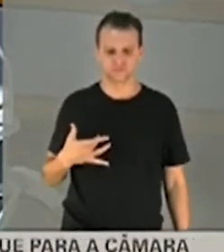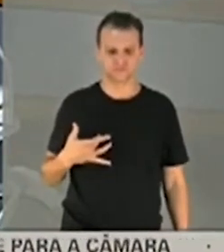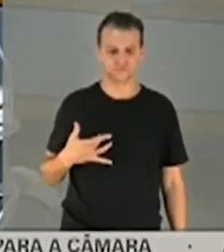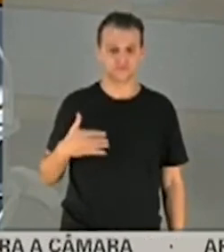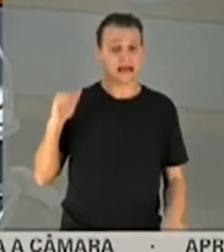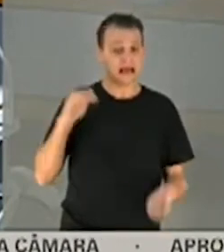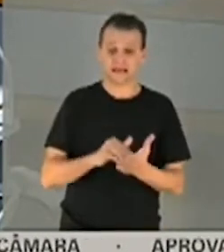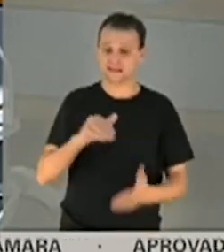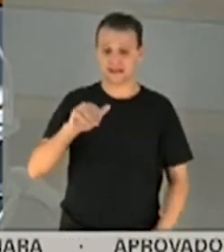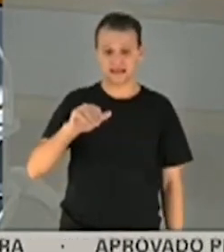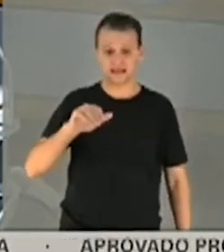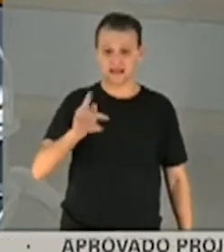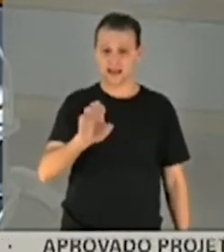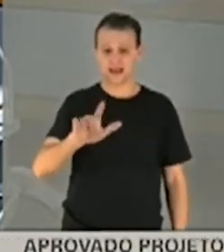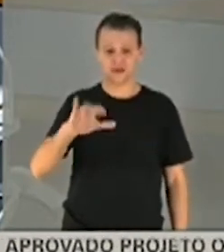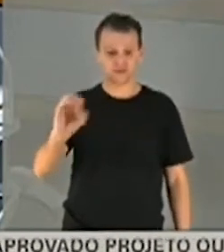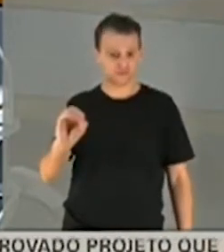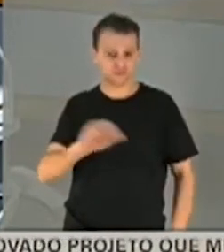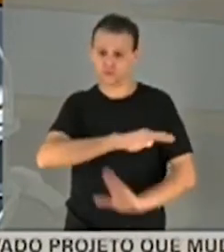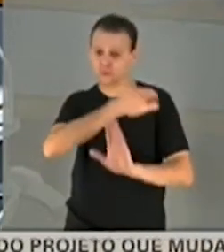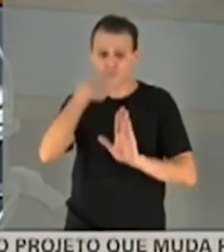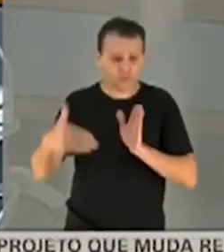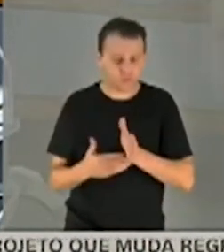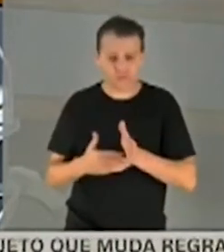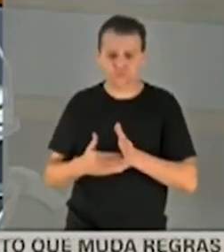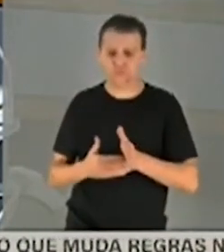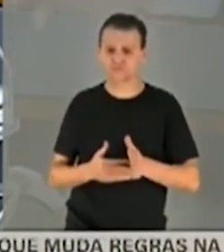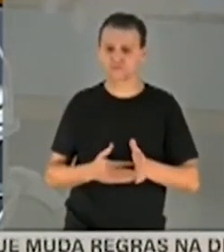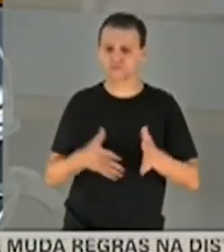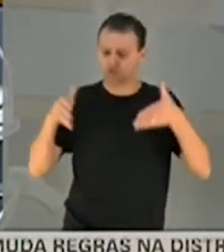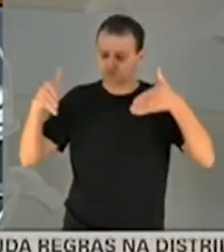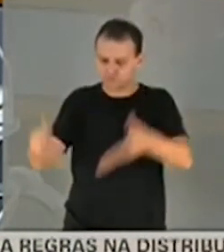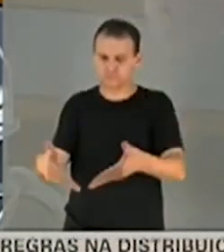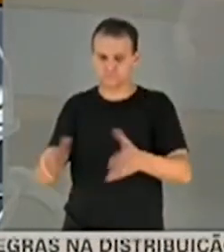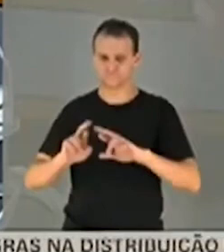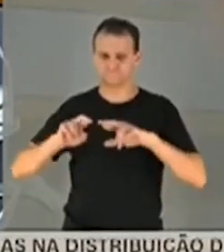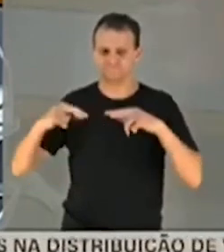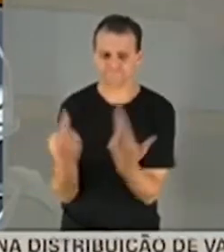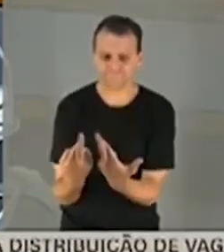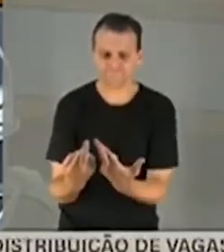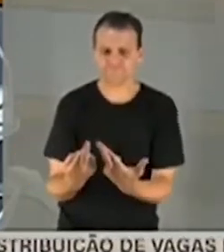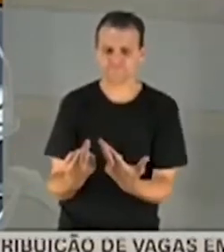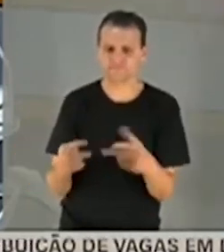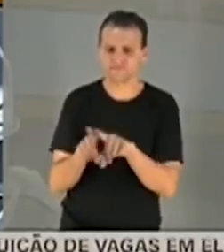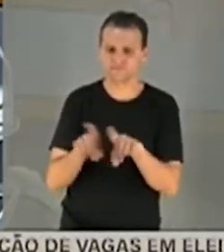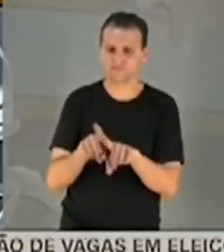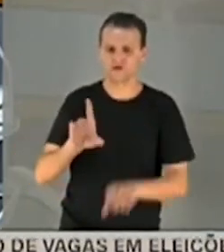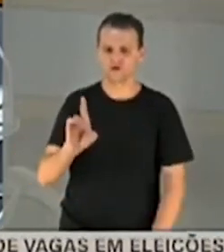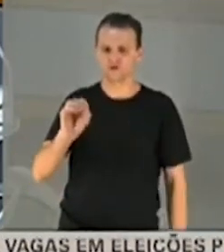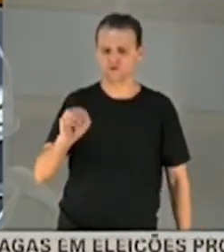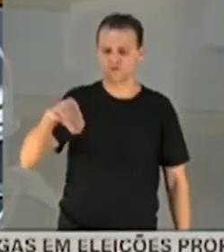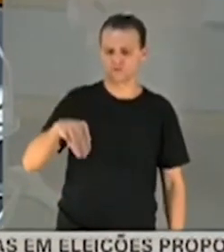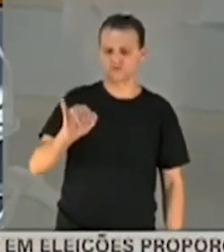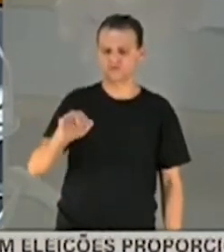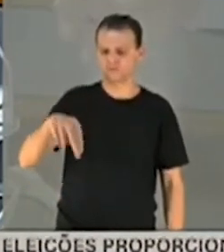Franco. Toda a cadeia de comando teve participação, reuniu, inclusive o senhor Dominguete teve